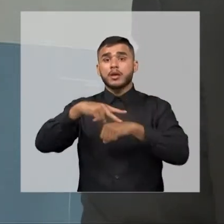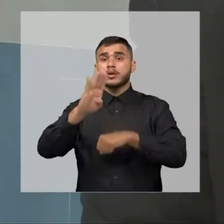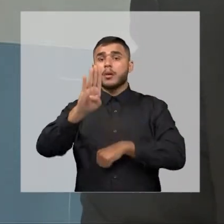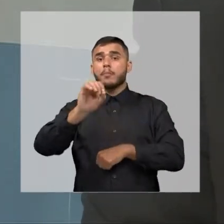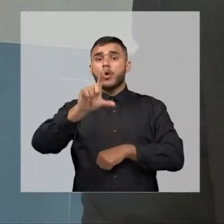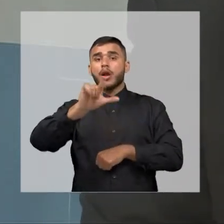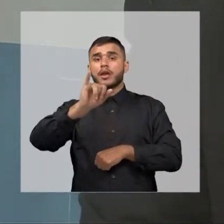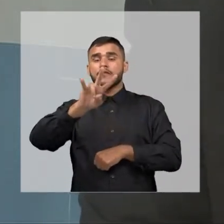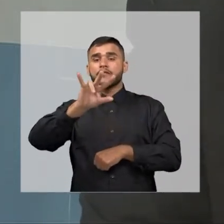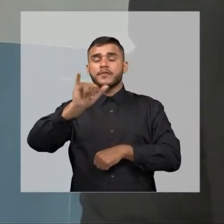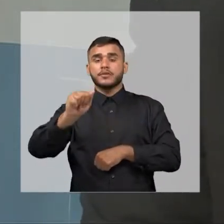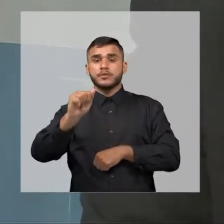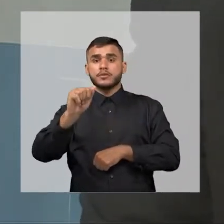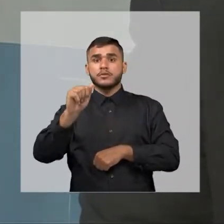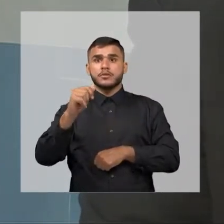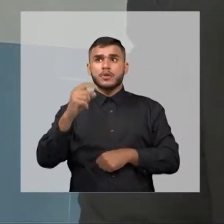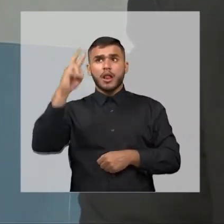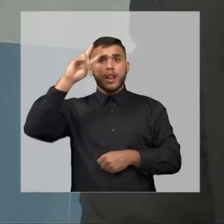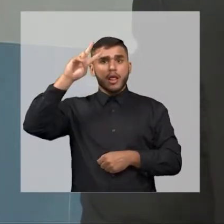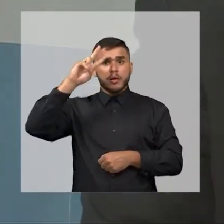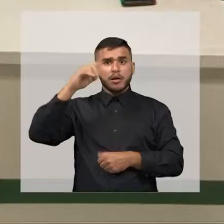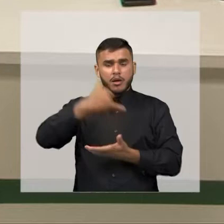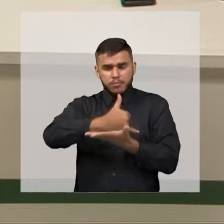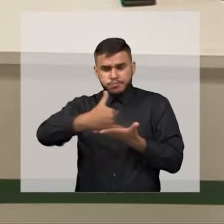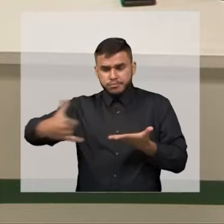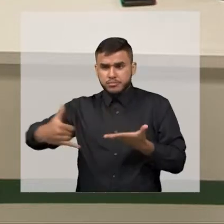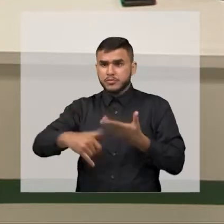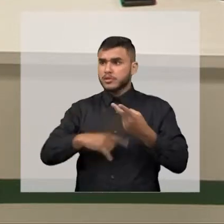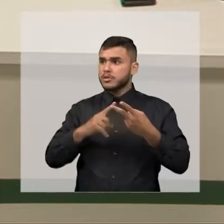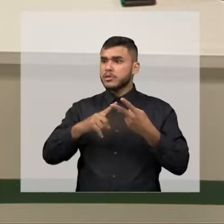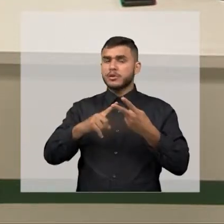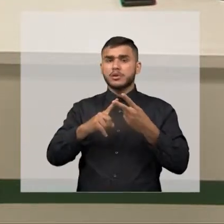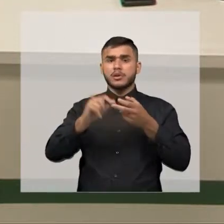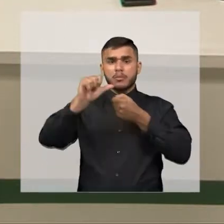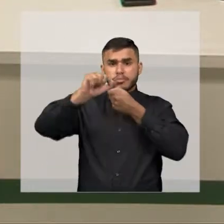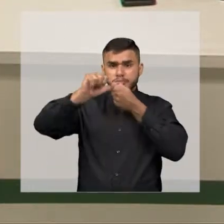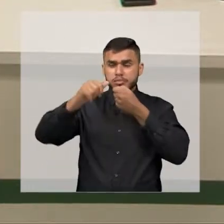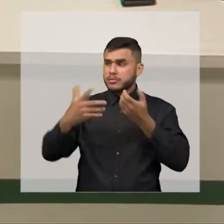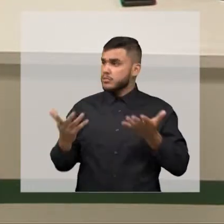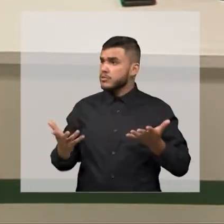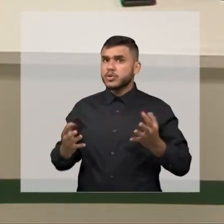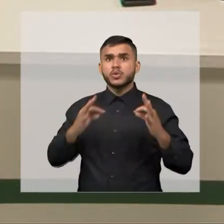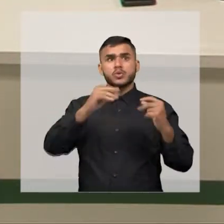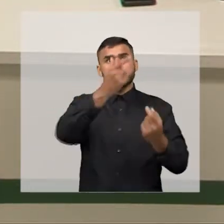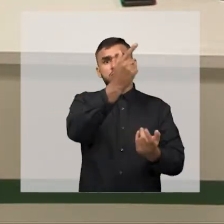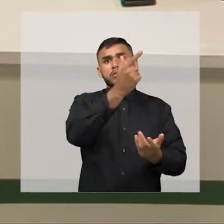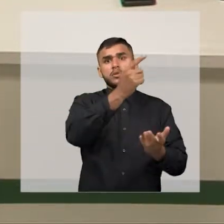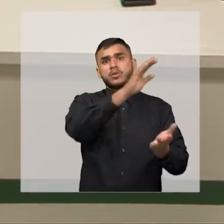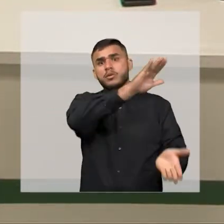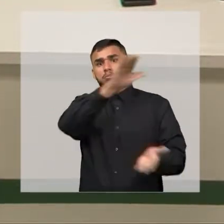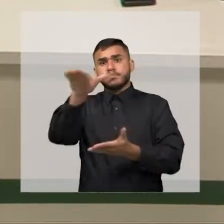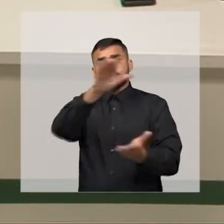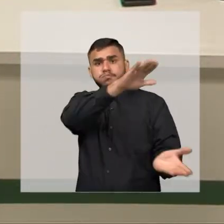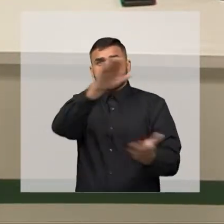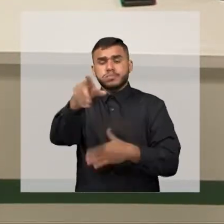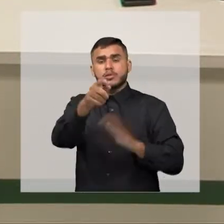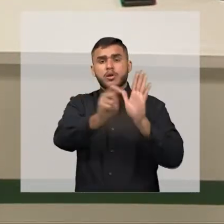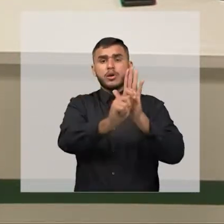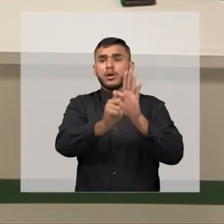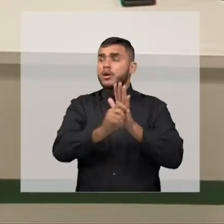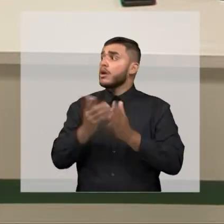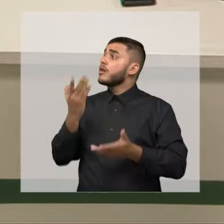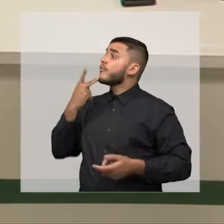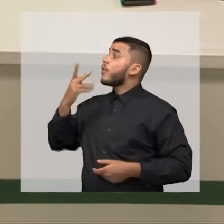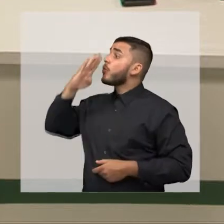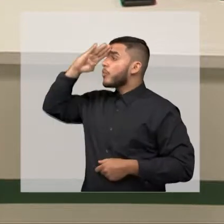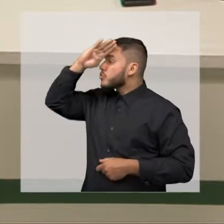crack e cocaína, a coca é uma coisa específica lá dos Andes, não pode ter dá demais, fazer cooperação pode. Agora, o que você ouviu da